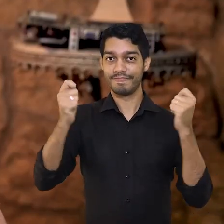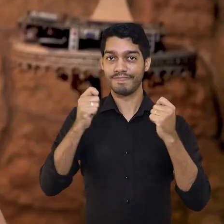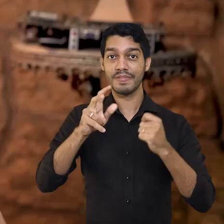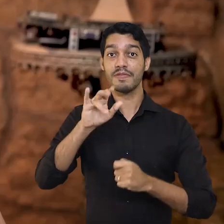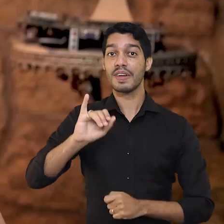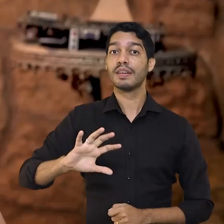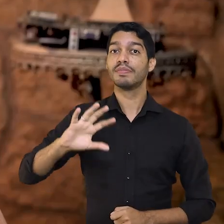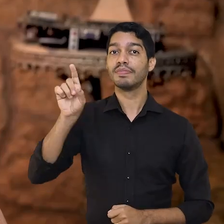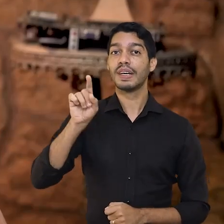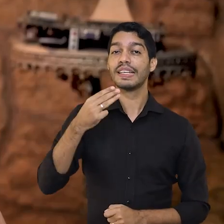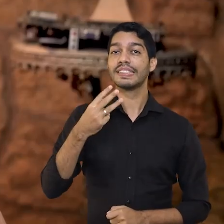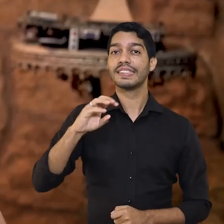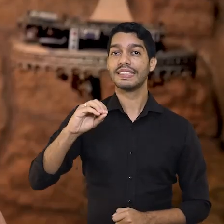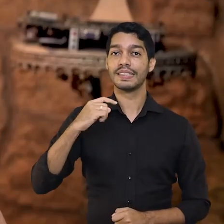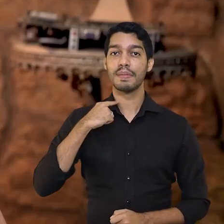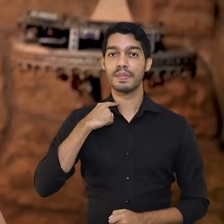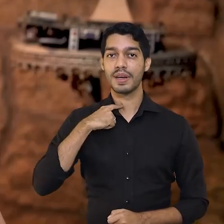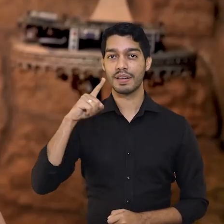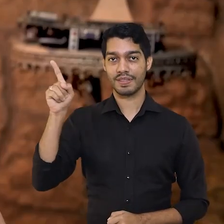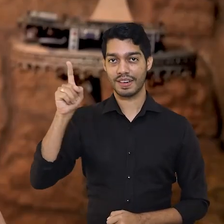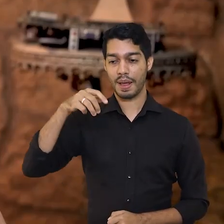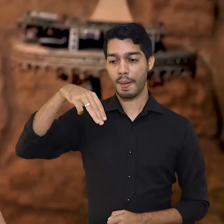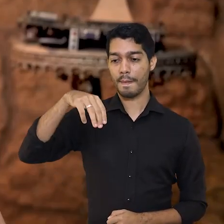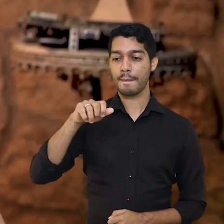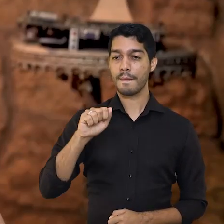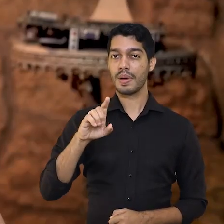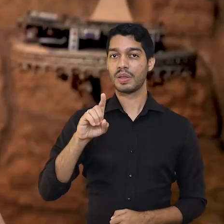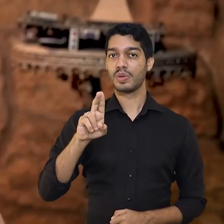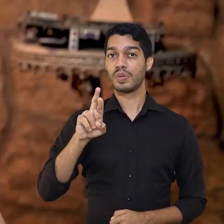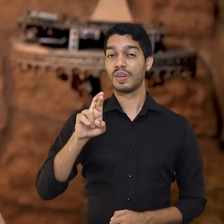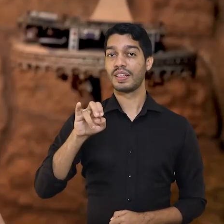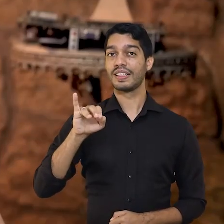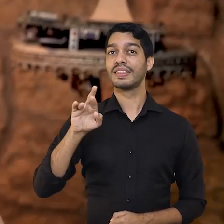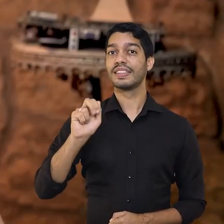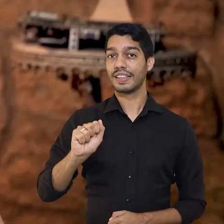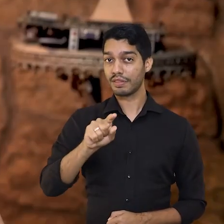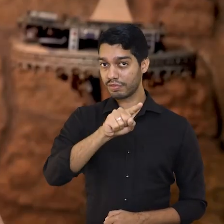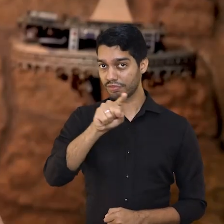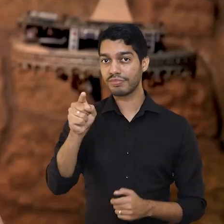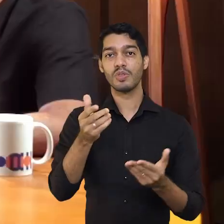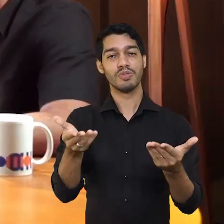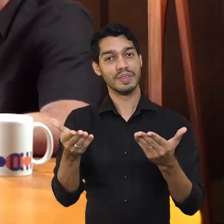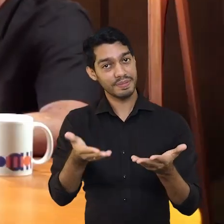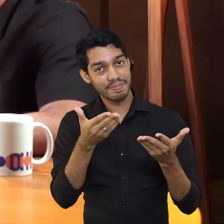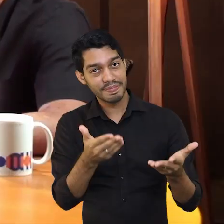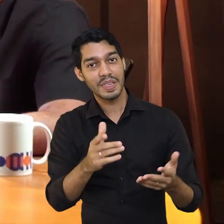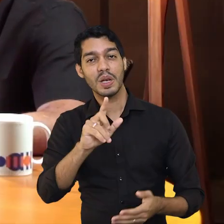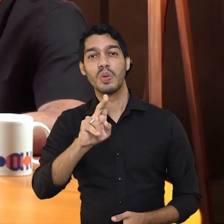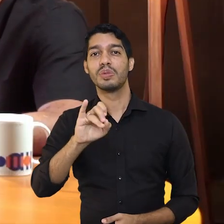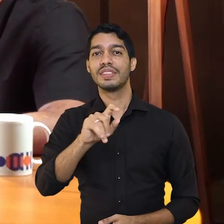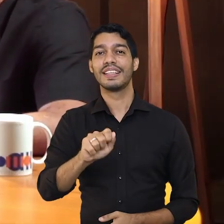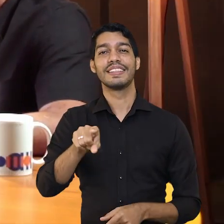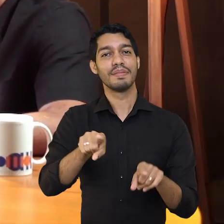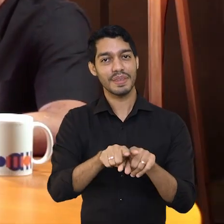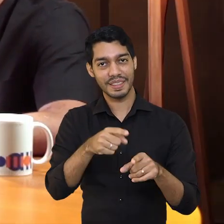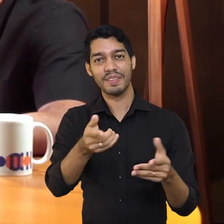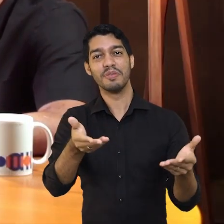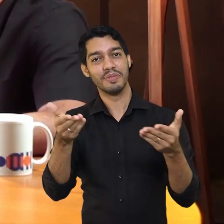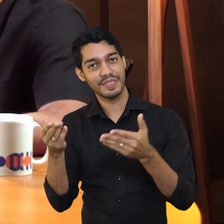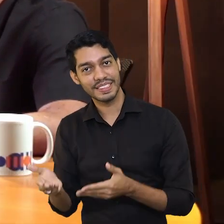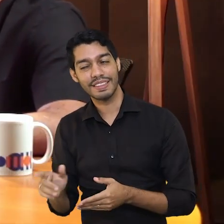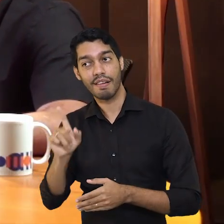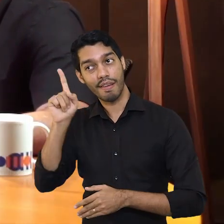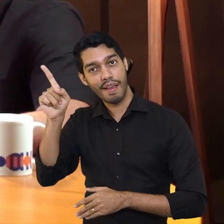o festival que vai acontecer no dia 30 de maio no Parque Madureira. Vocês estão todos convidados. Você, Luísa, está convidada também para